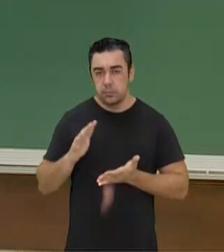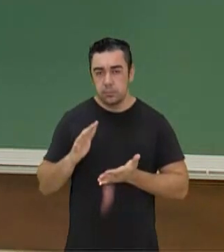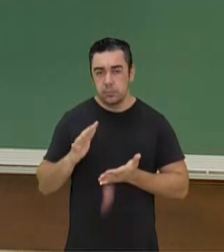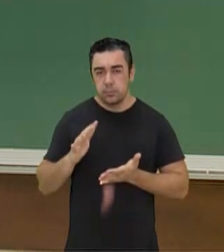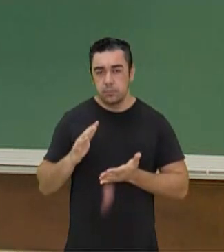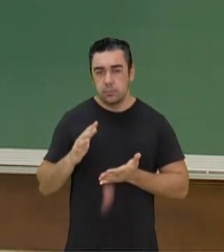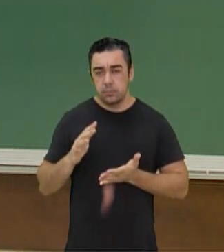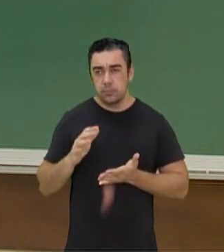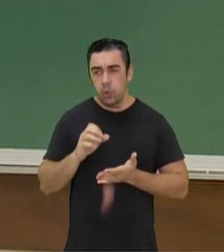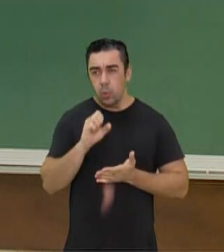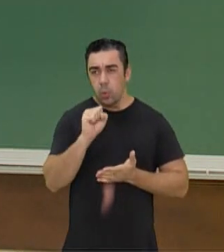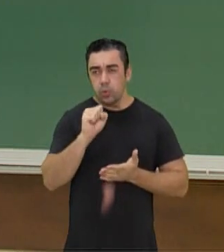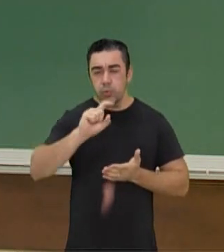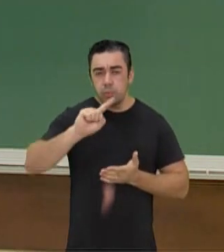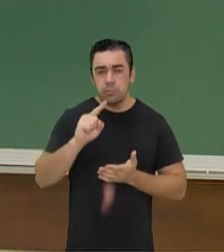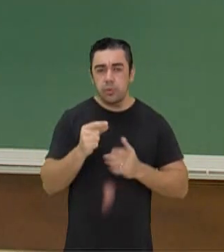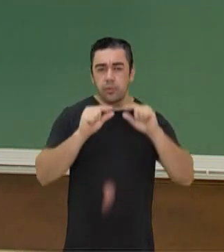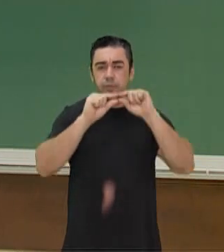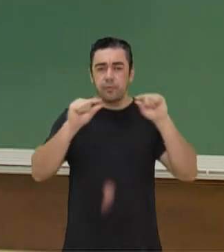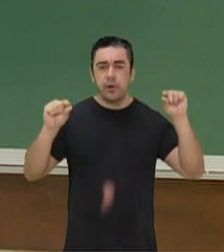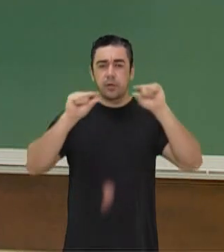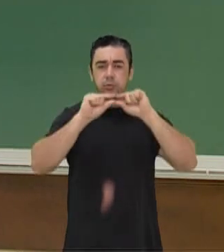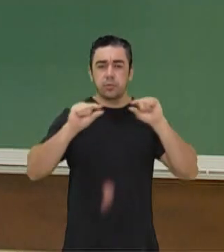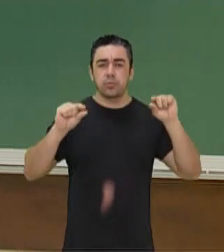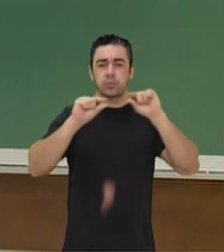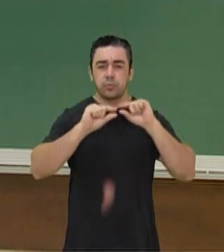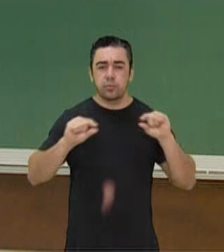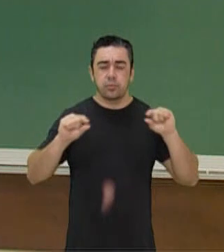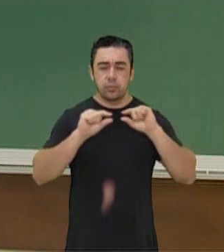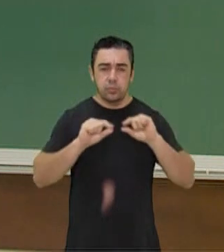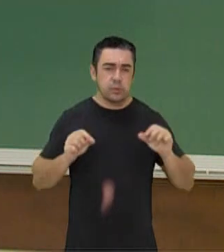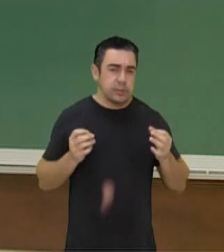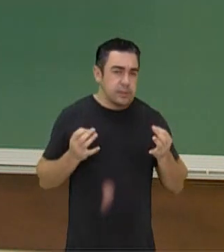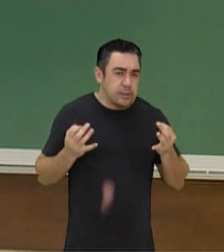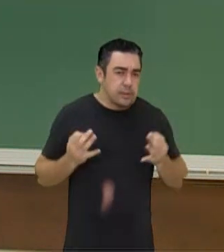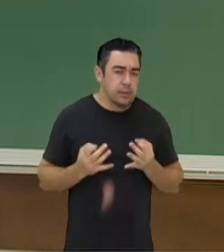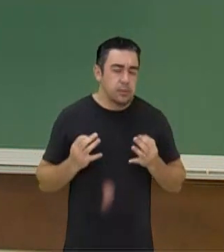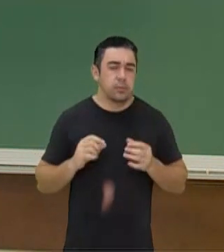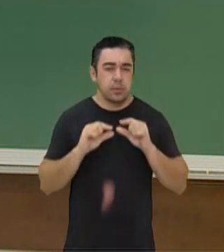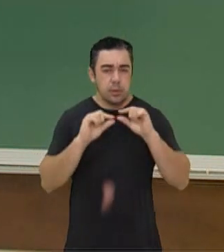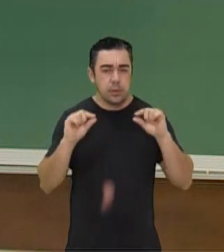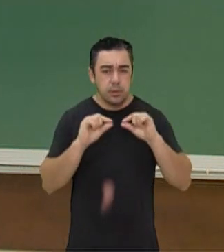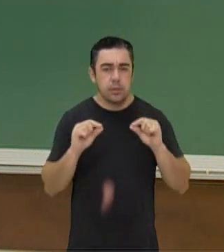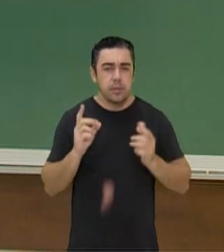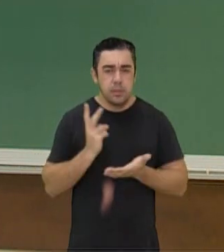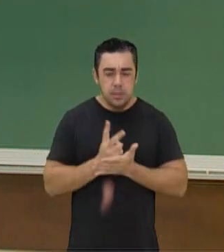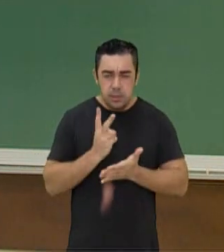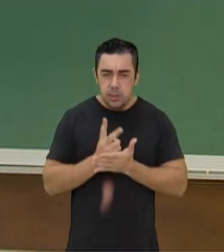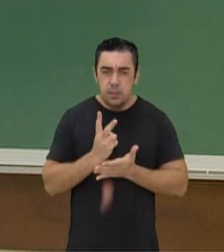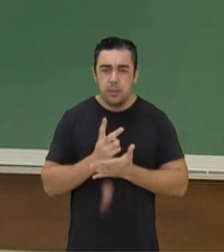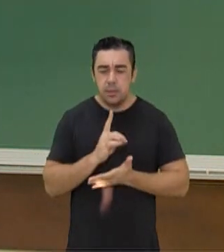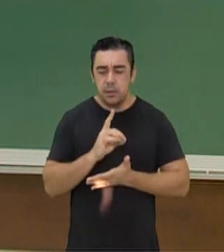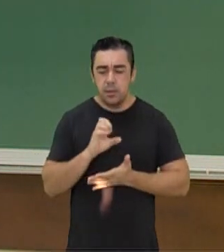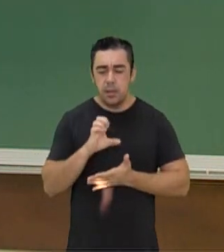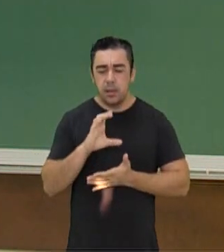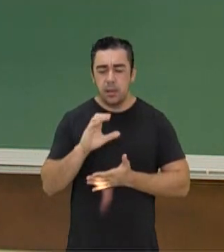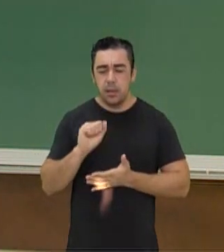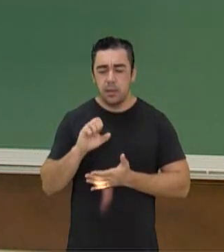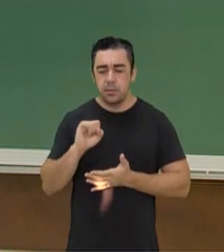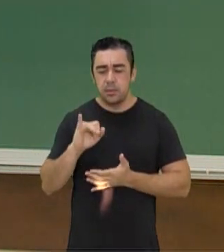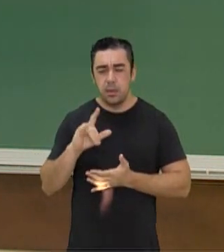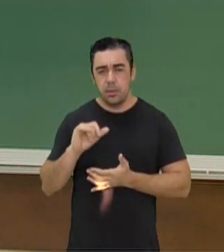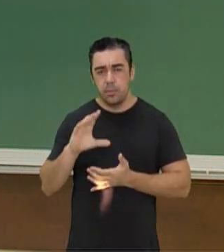e poucos versos, cada linhazinha trabalhando sempre do mesmo jeito, todo decassílabo, sempre